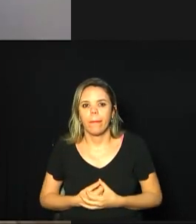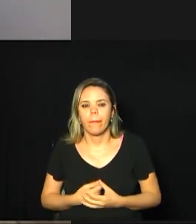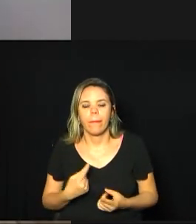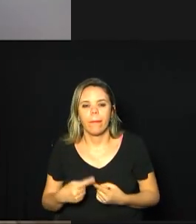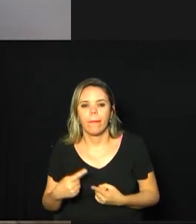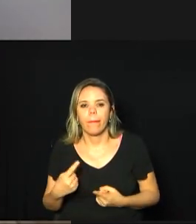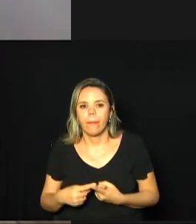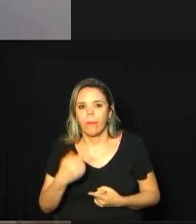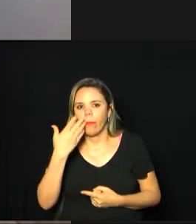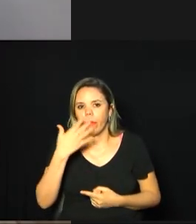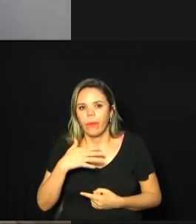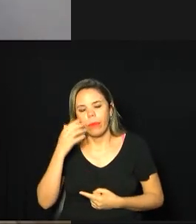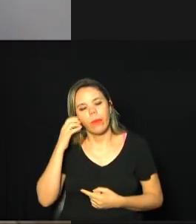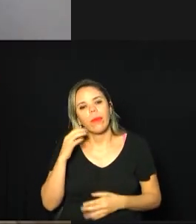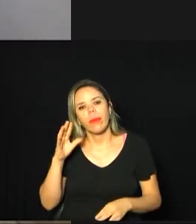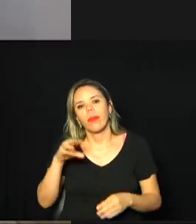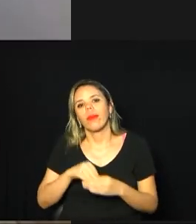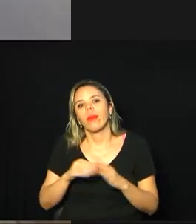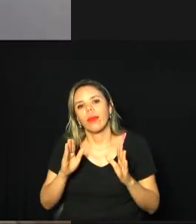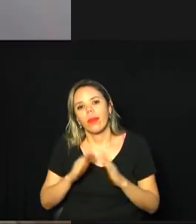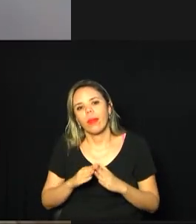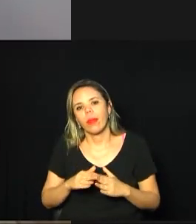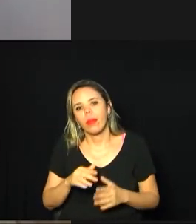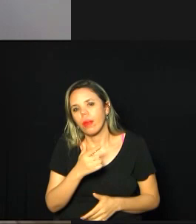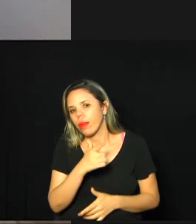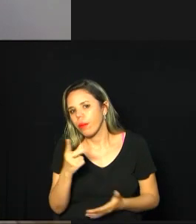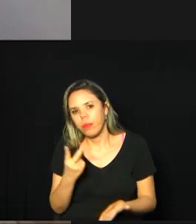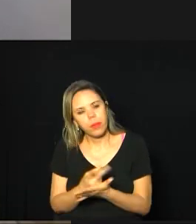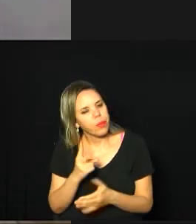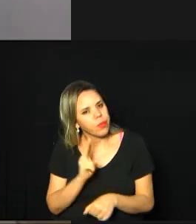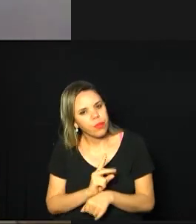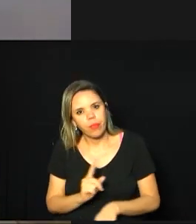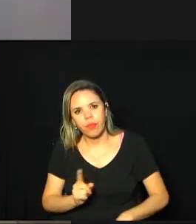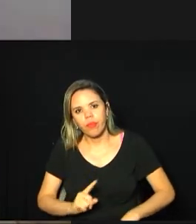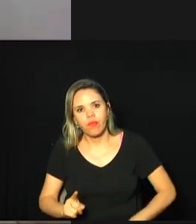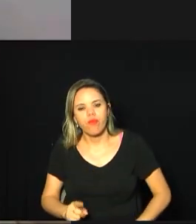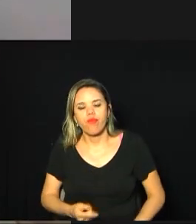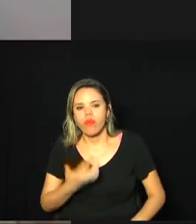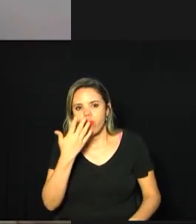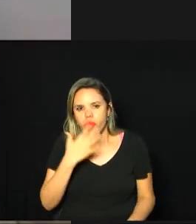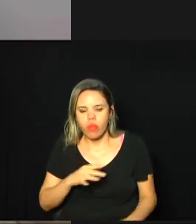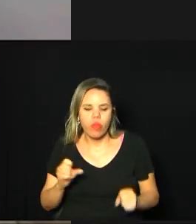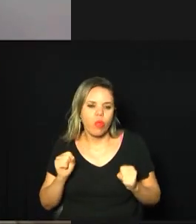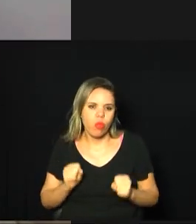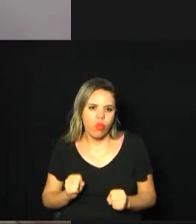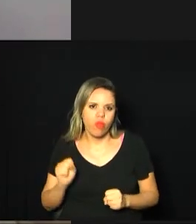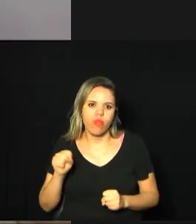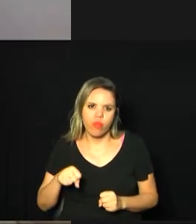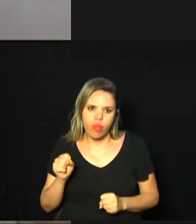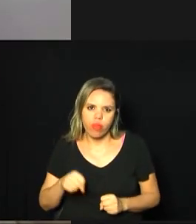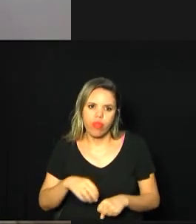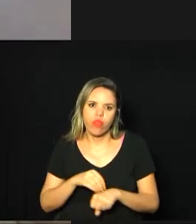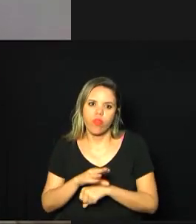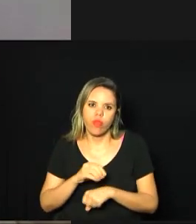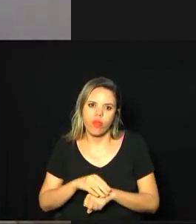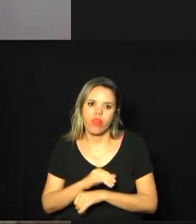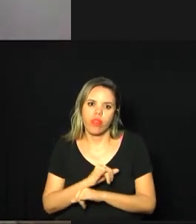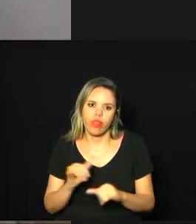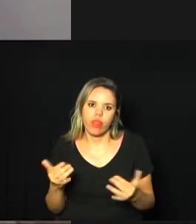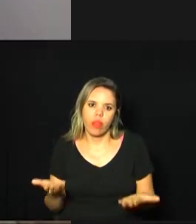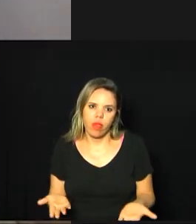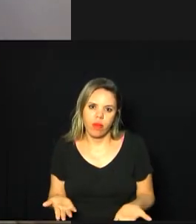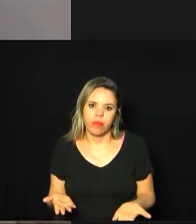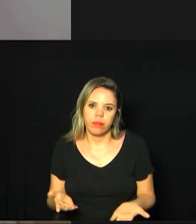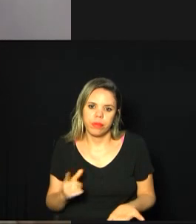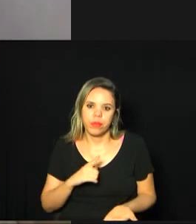Porque as crianças dentro de casa, a gente não tem o mesmo cuidado e essas crianças podem sim ser transmissoras e